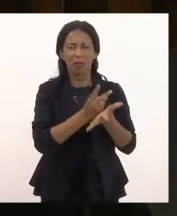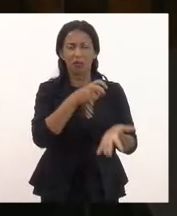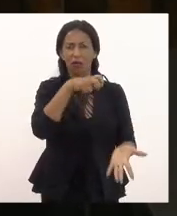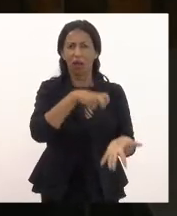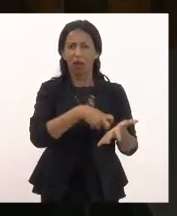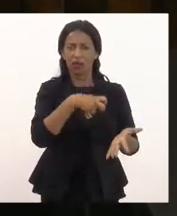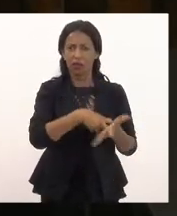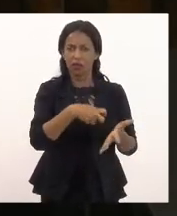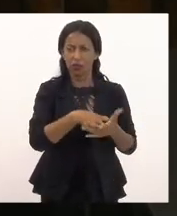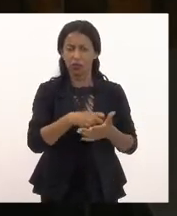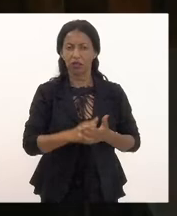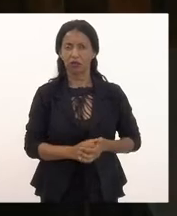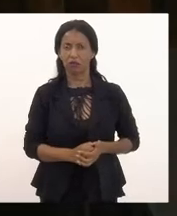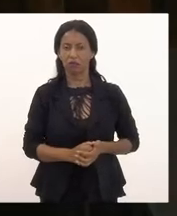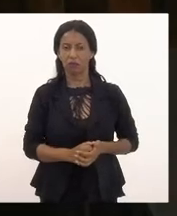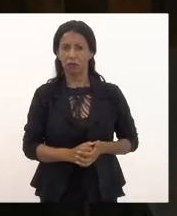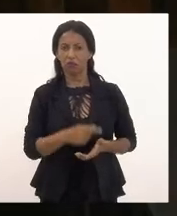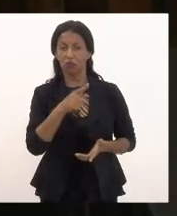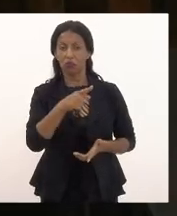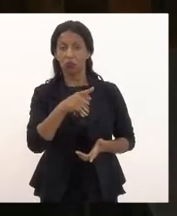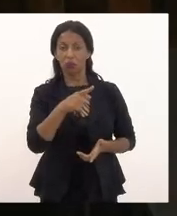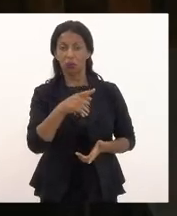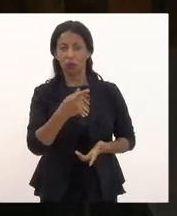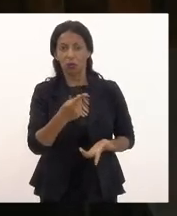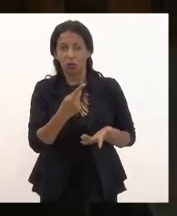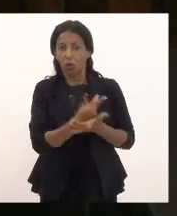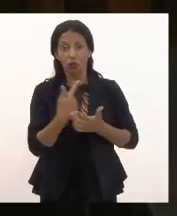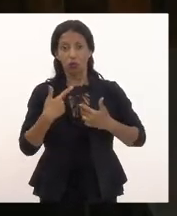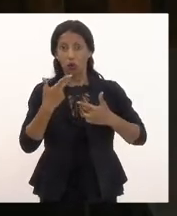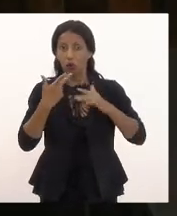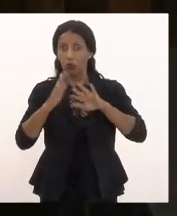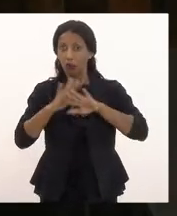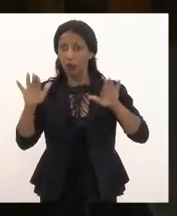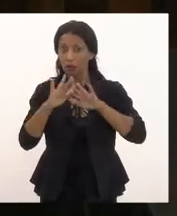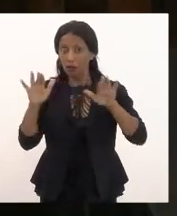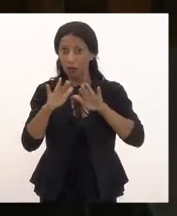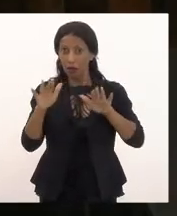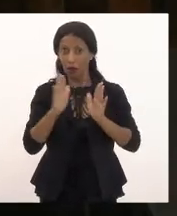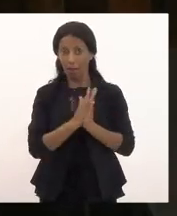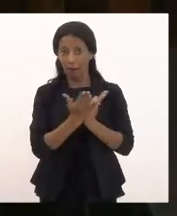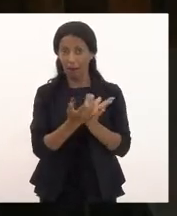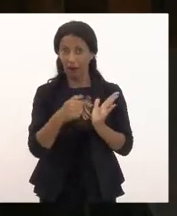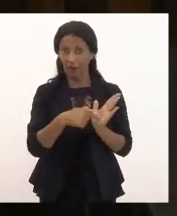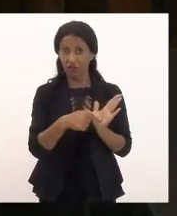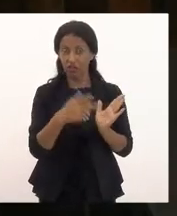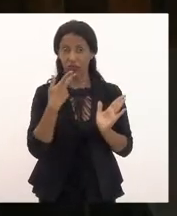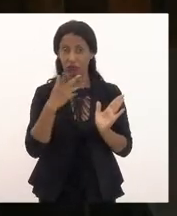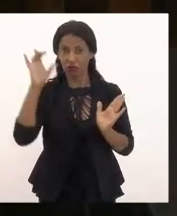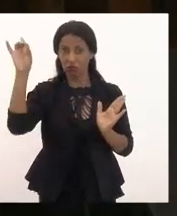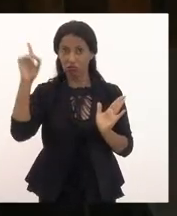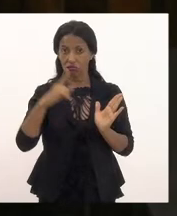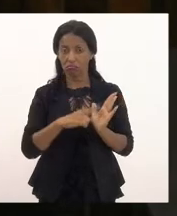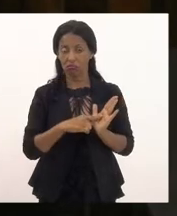castigo merecido por sua perversão. Não sou eu que estou falando, não. É a Bíblia que está falando.